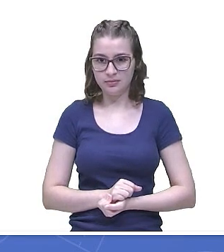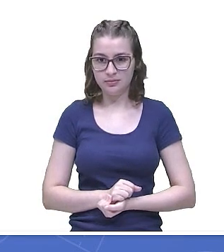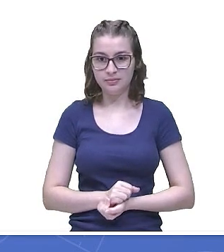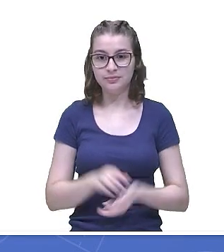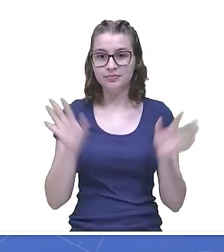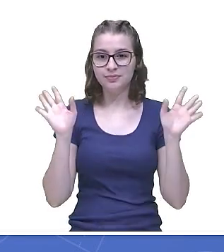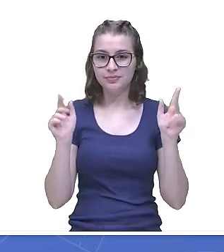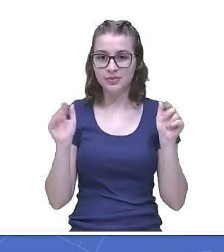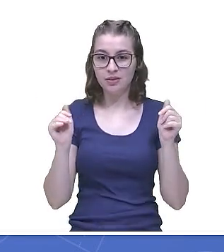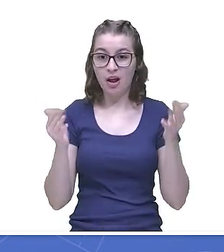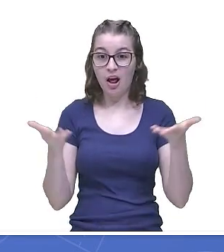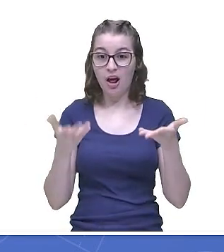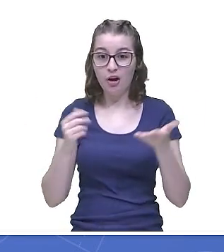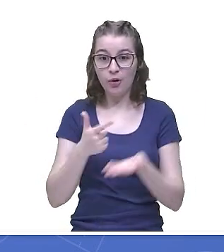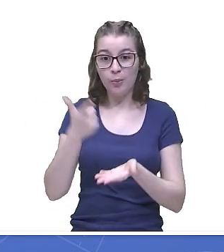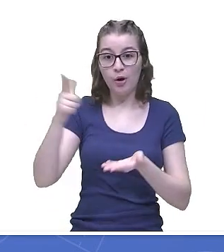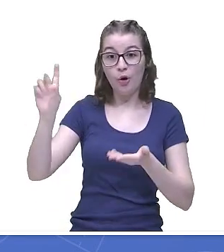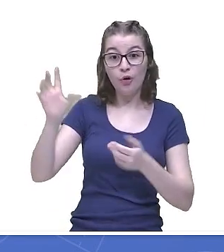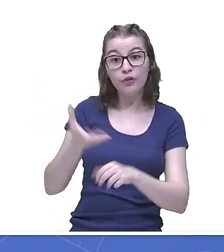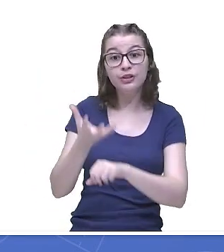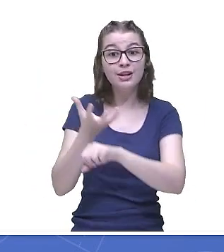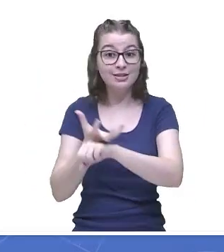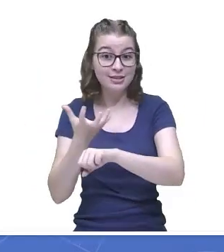aula com a outra disciplina, não é isso?